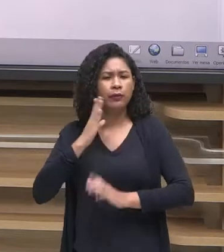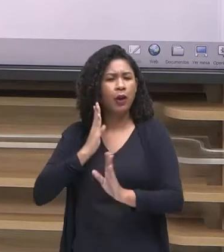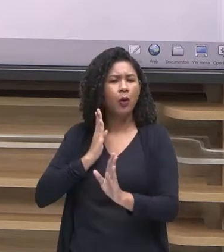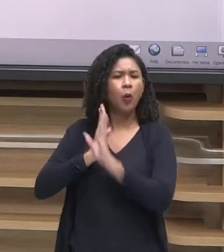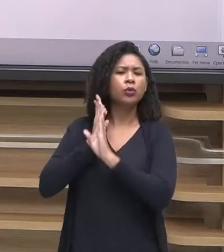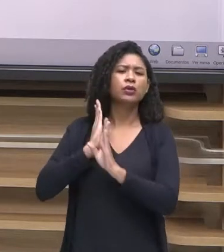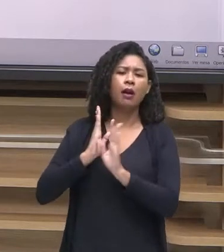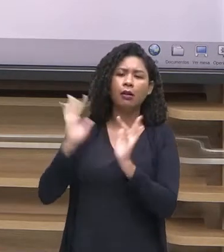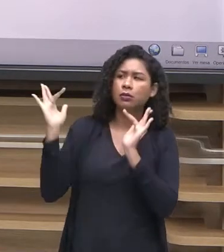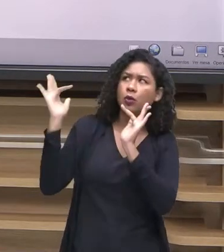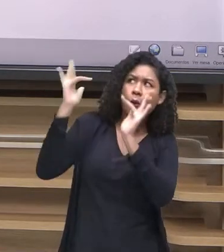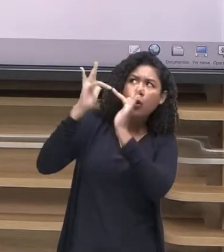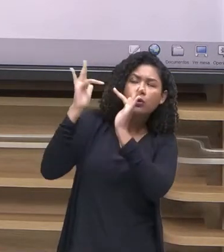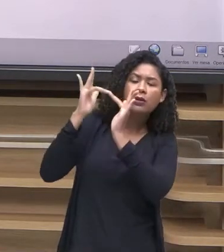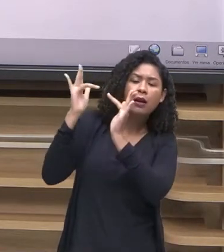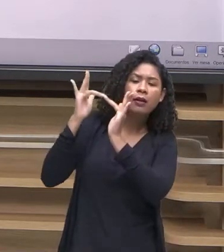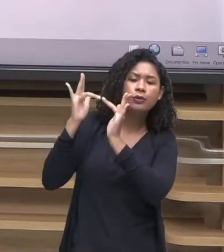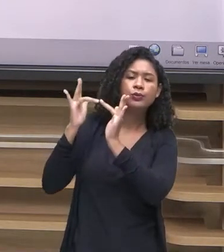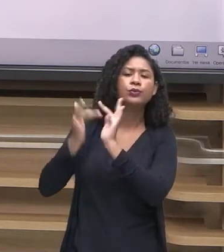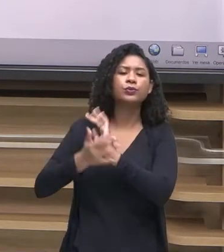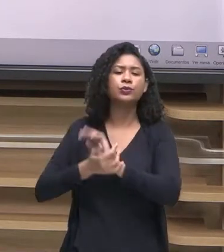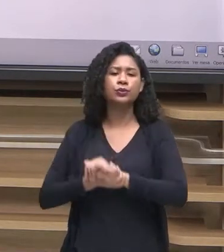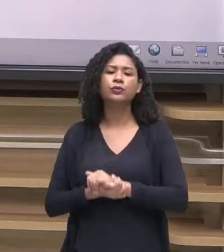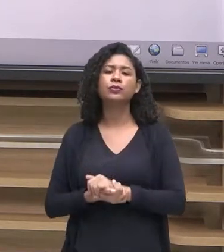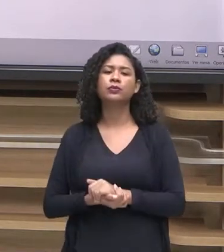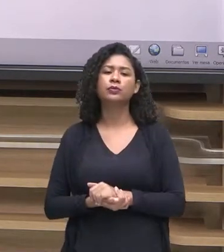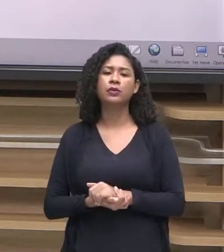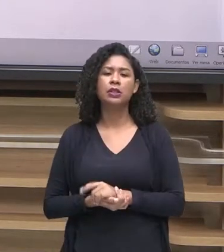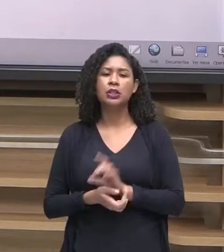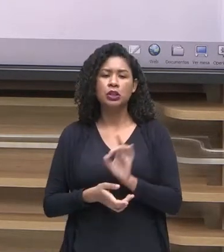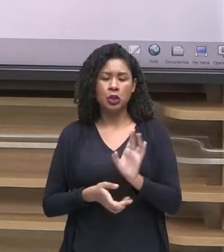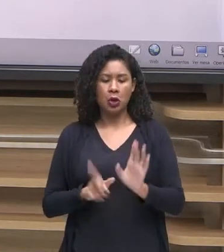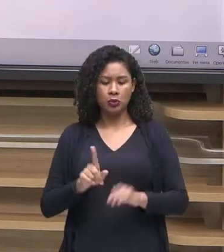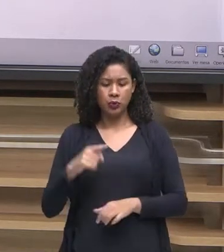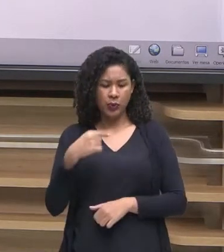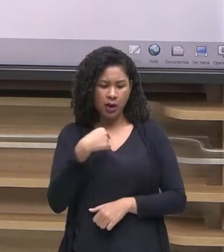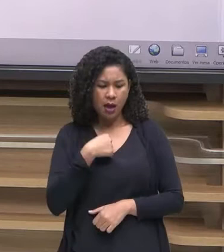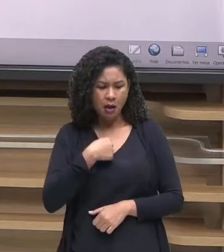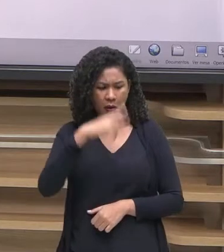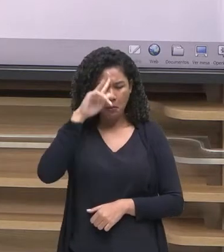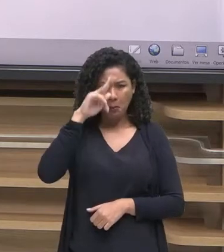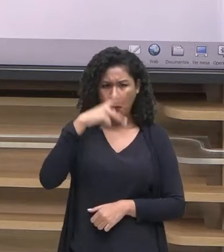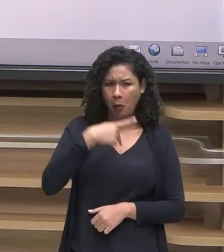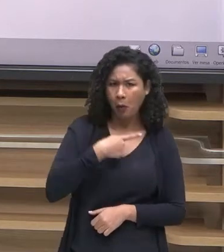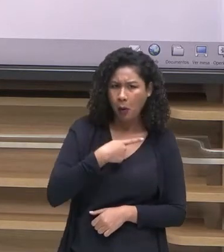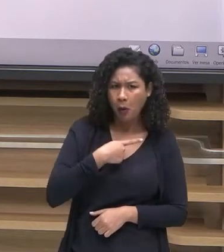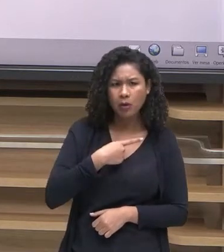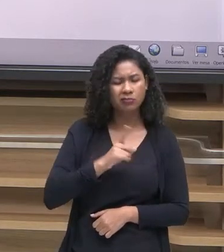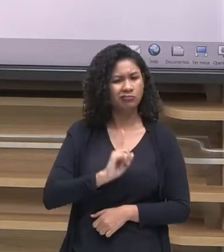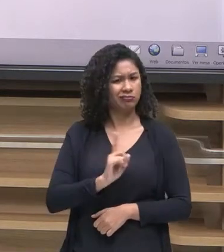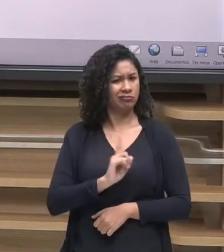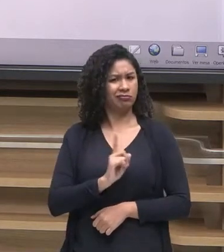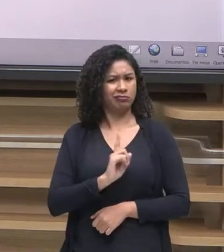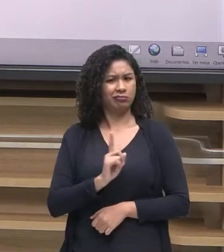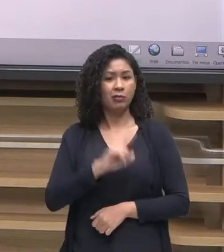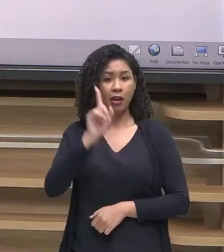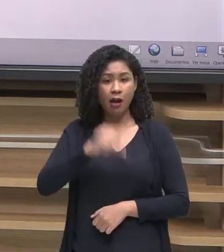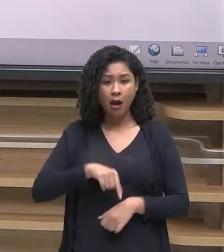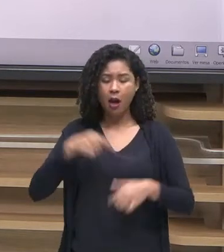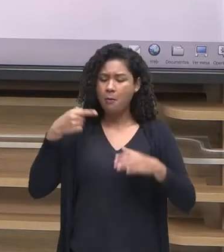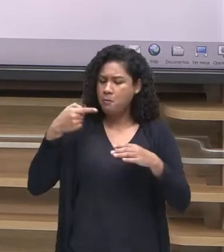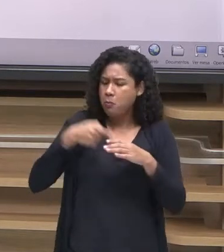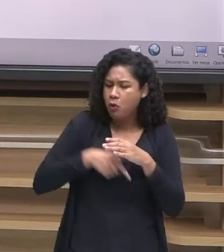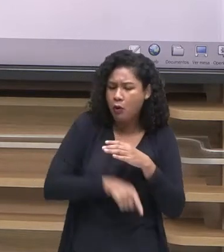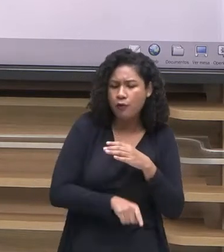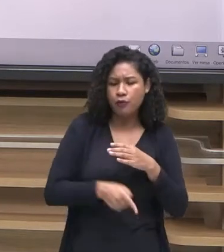o divino, também ele vai além do nosso eu humano, nosso egocentrismo, nos provoca a aprofundar nossa